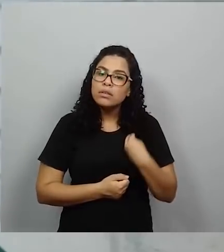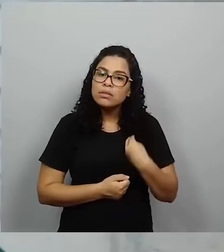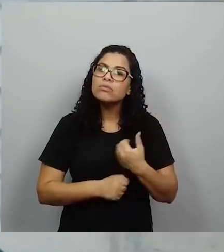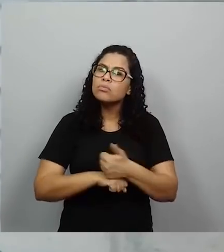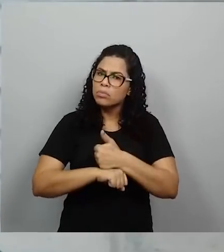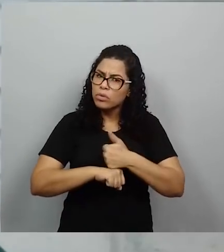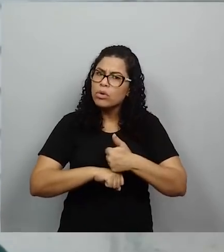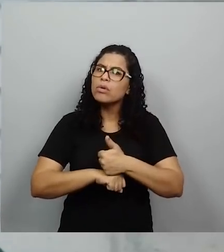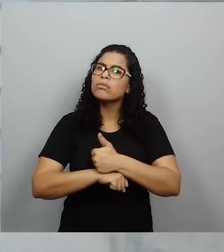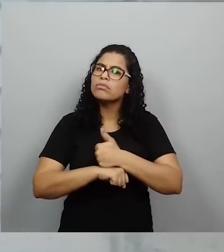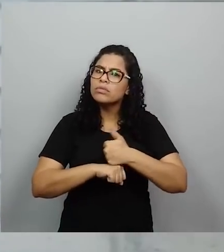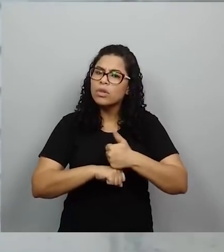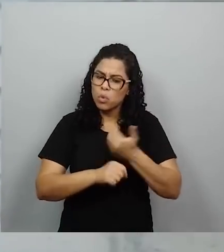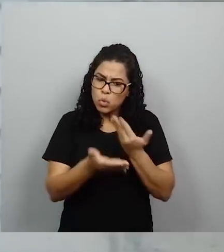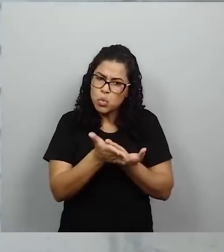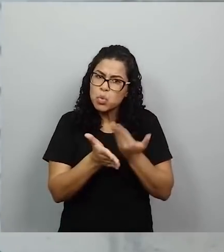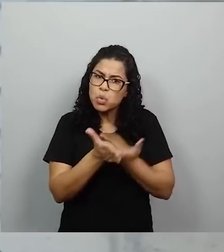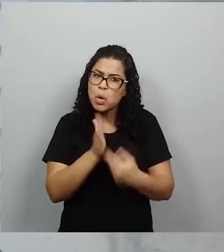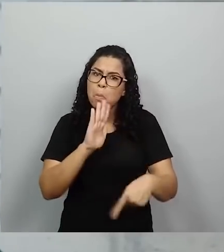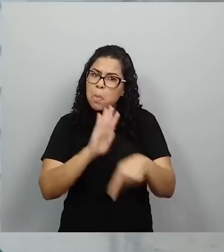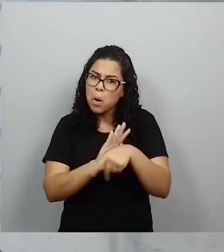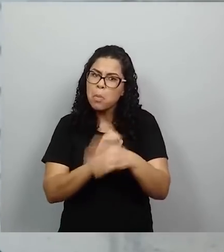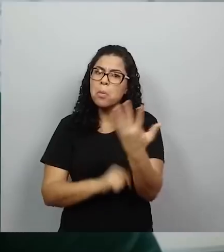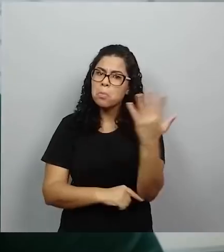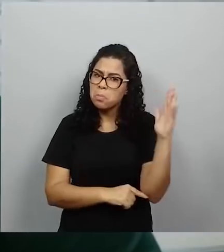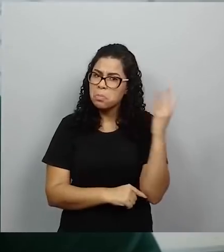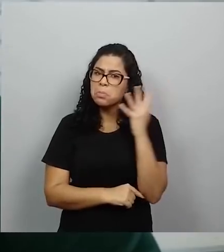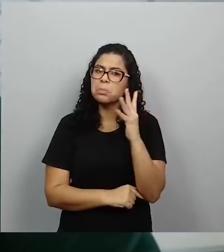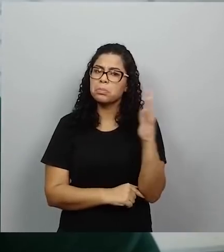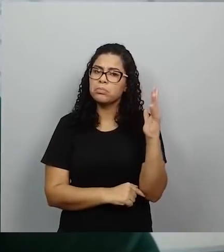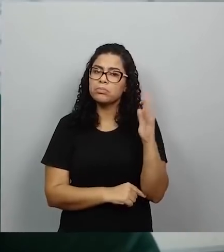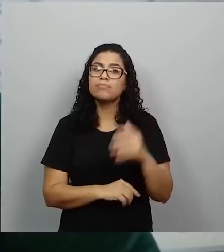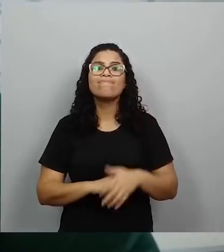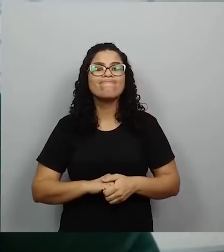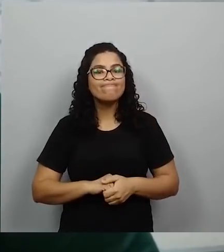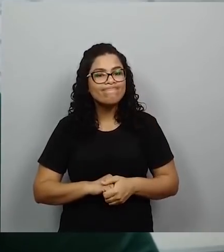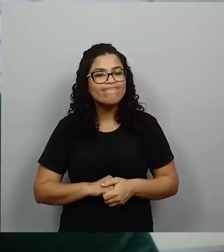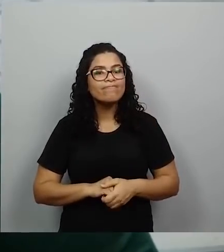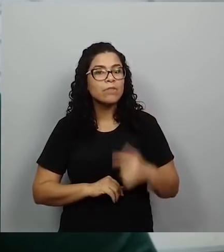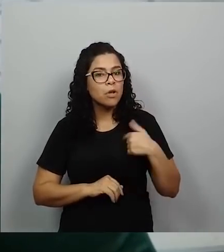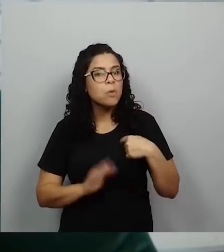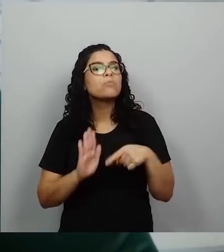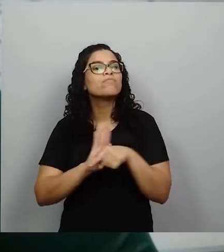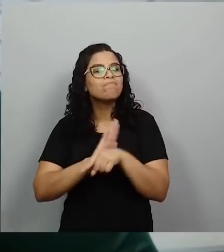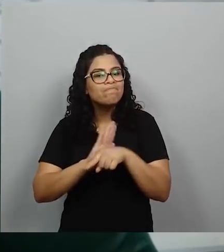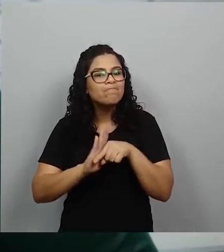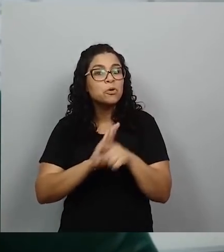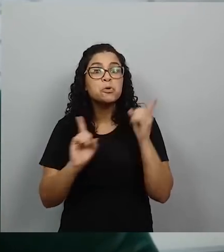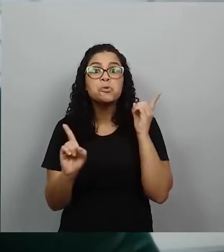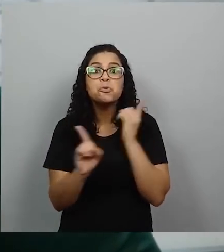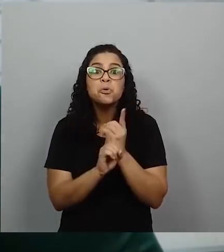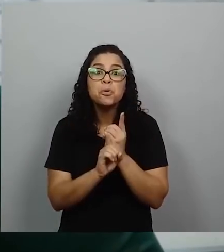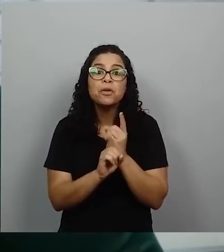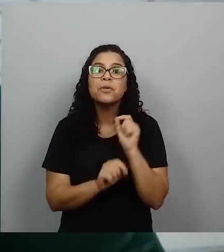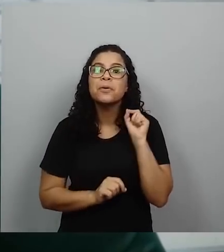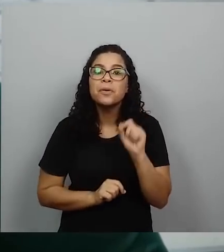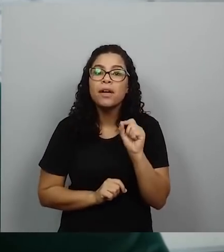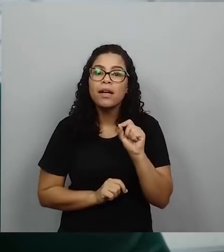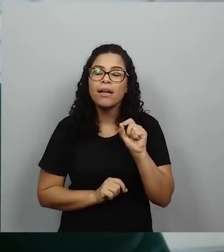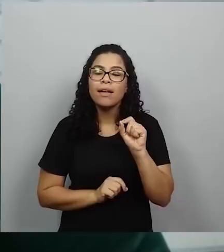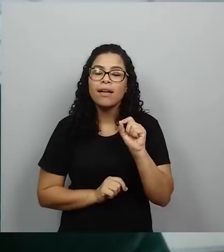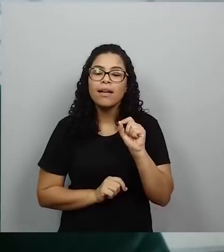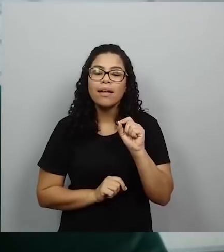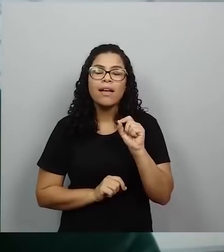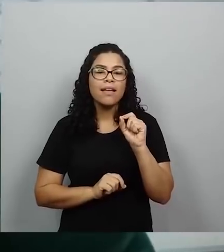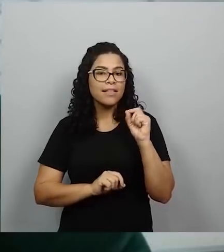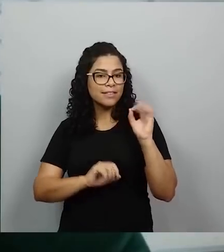uma profissão que estuda as plantas? Estava pesquisando e descobri que quem realiza